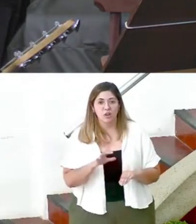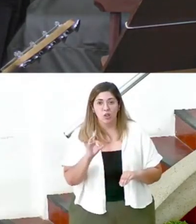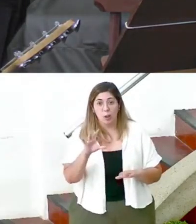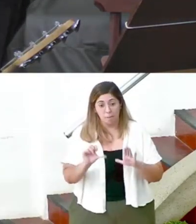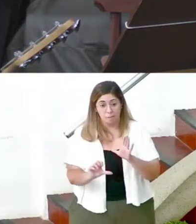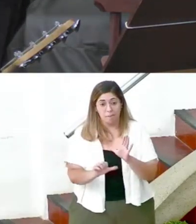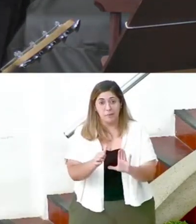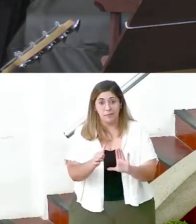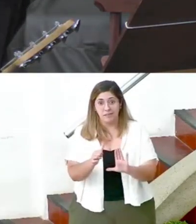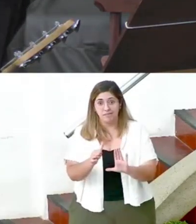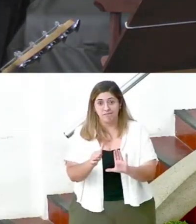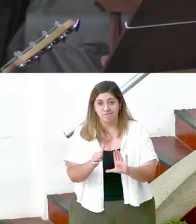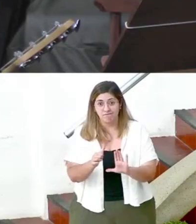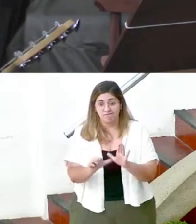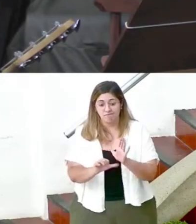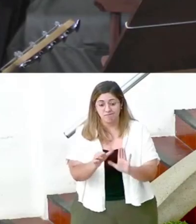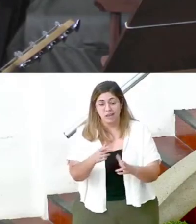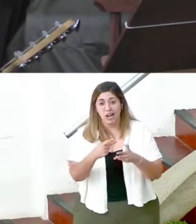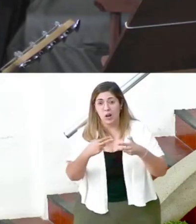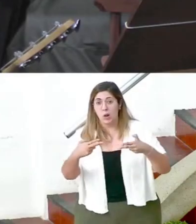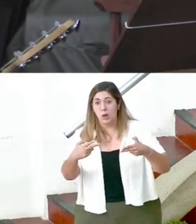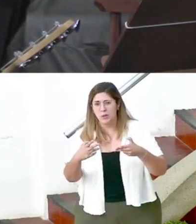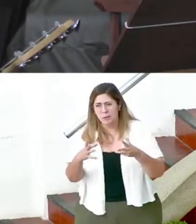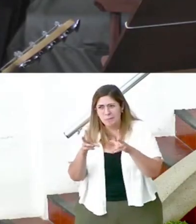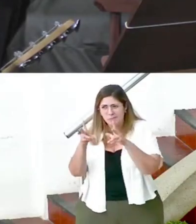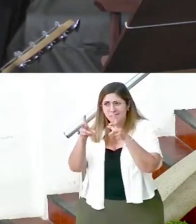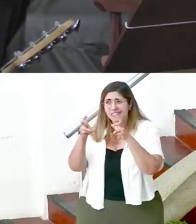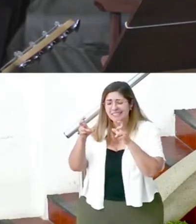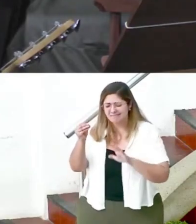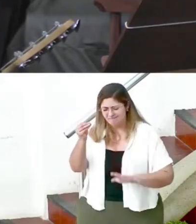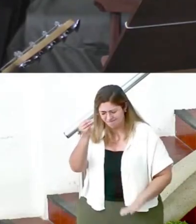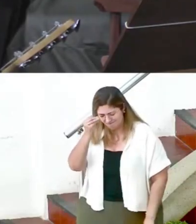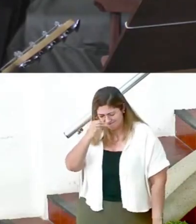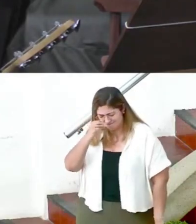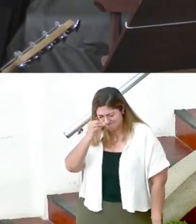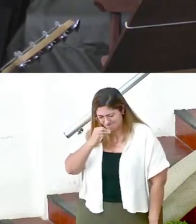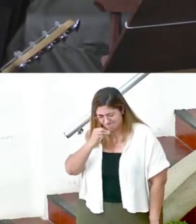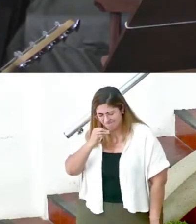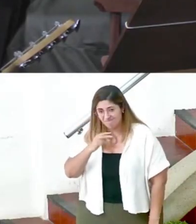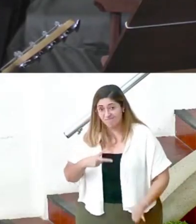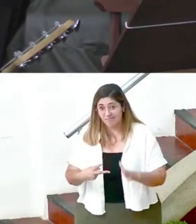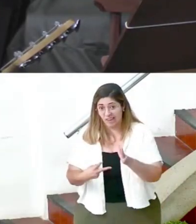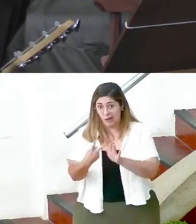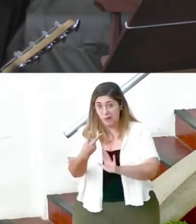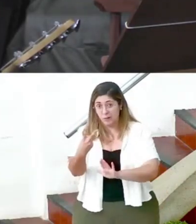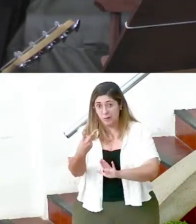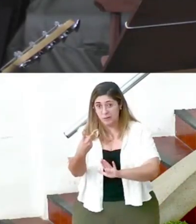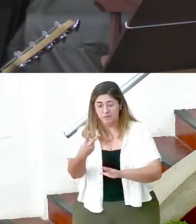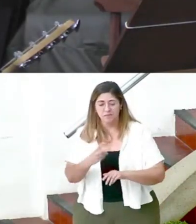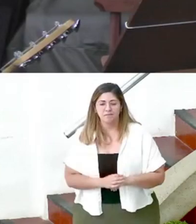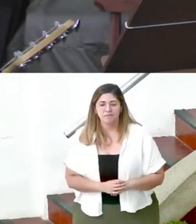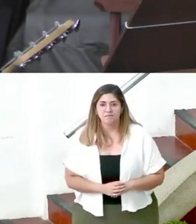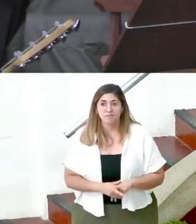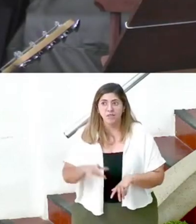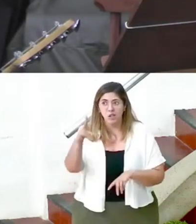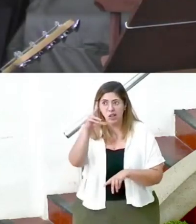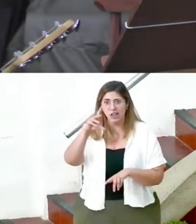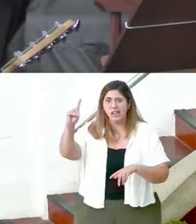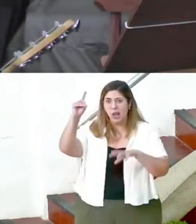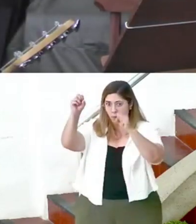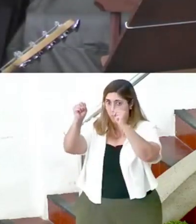glorificação, reconhecer a nossa fraqueza. Segundo degrau da glorificação, reconhecer que o poder é de